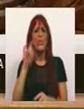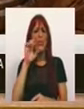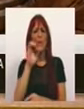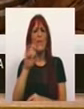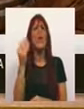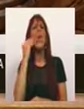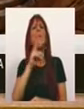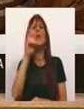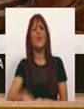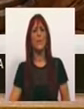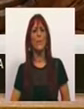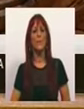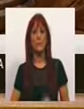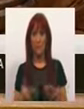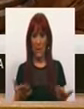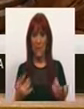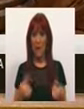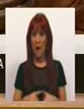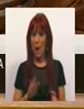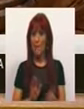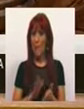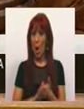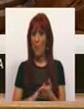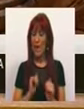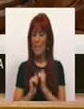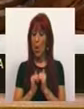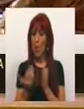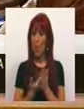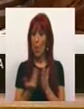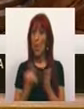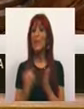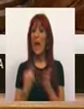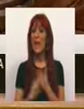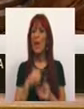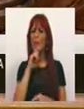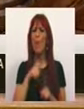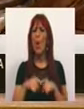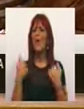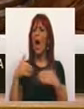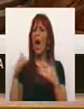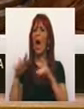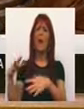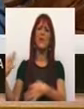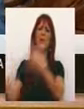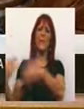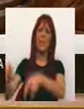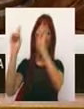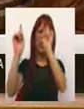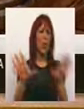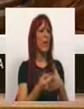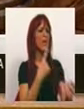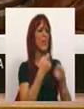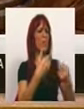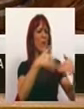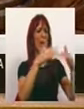civil e está comprovado documentalmente possa tirar o caso profissionais para as comissões de